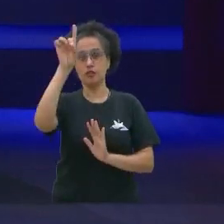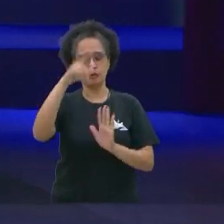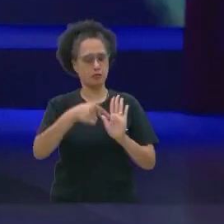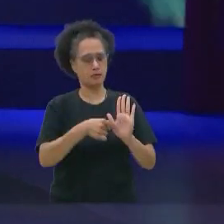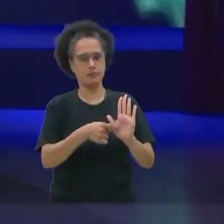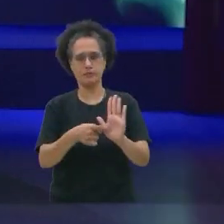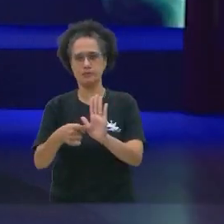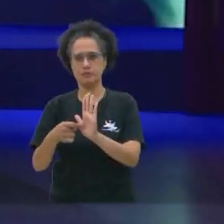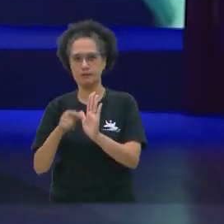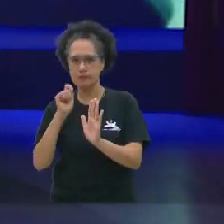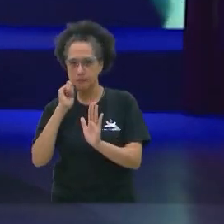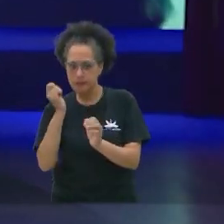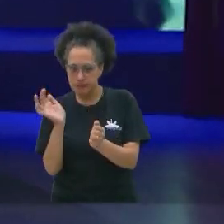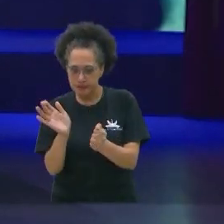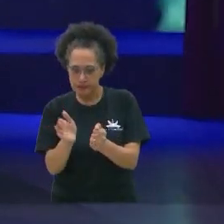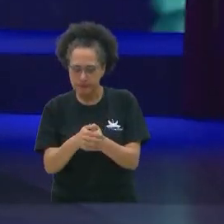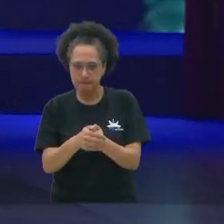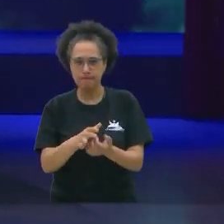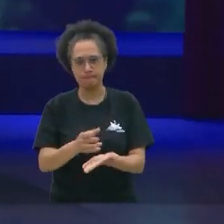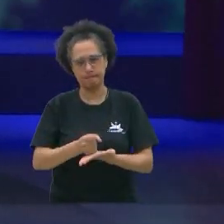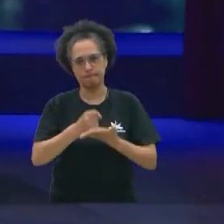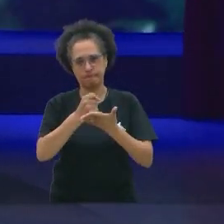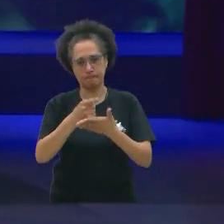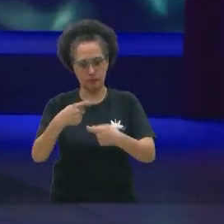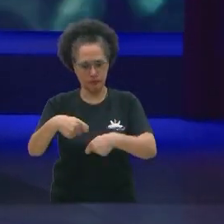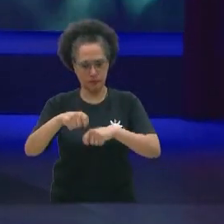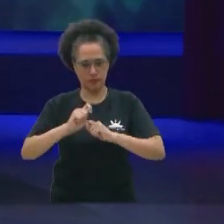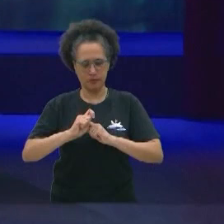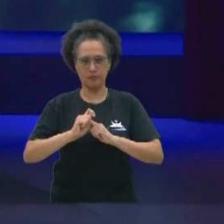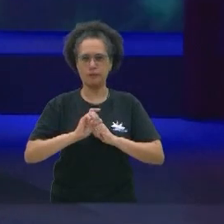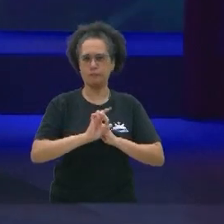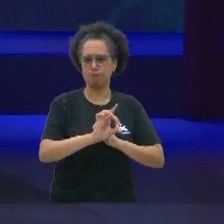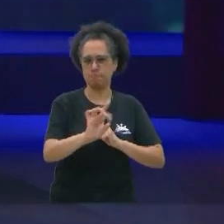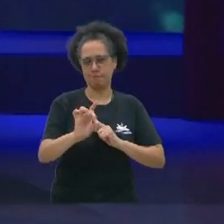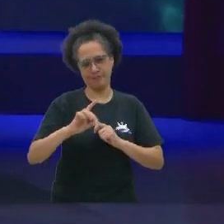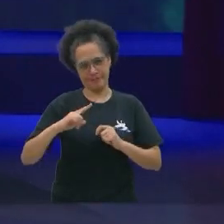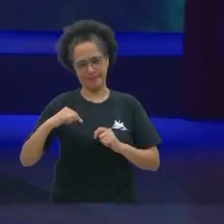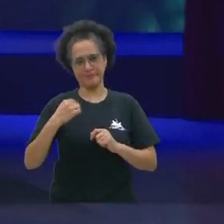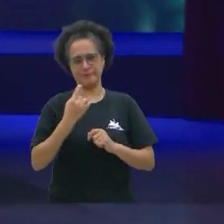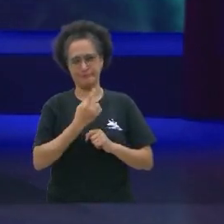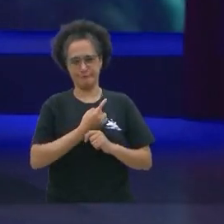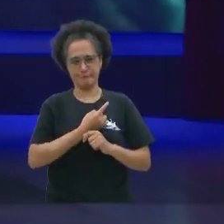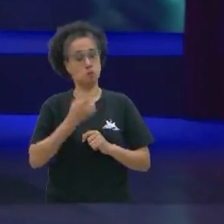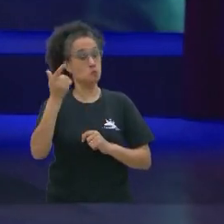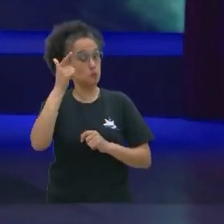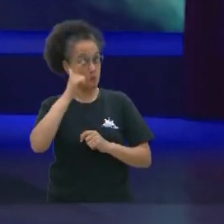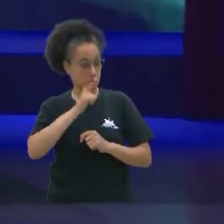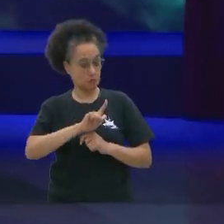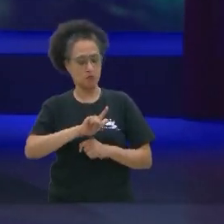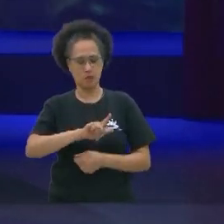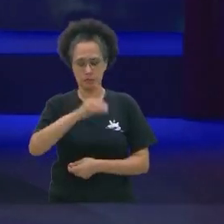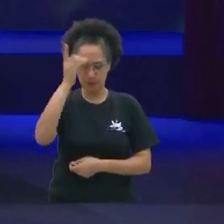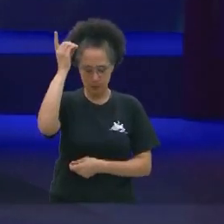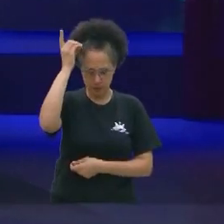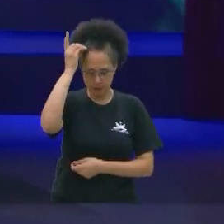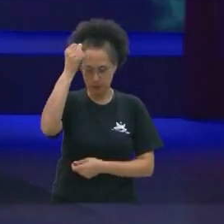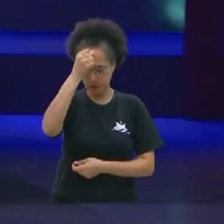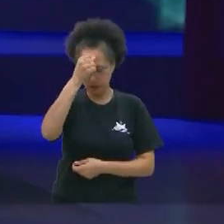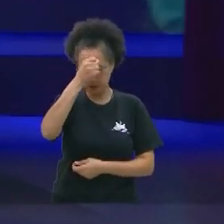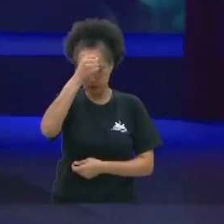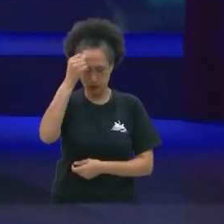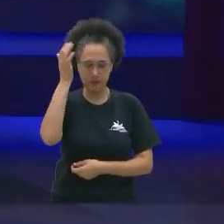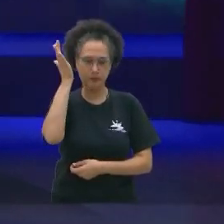salvação e dado a cada um de nós. Recebemos os dons no batismo, confirmamos